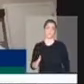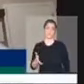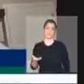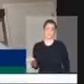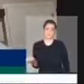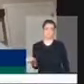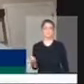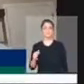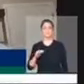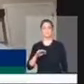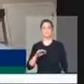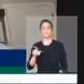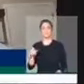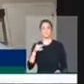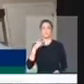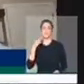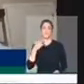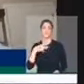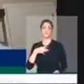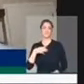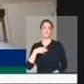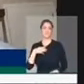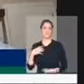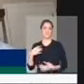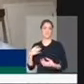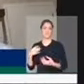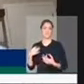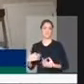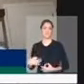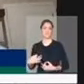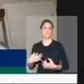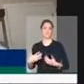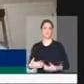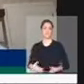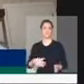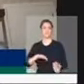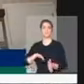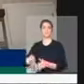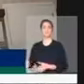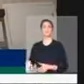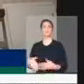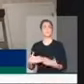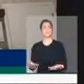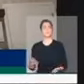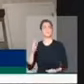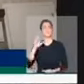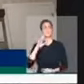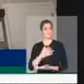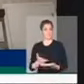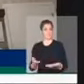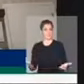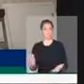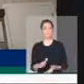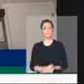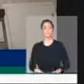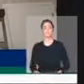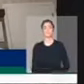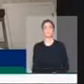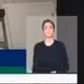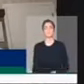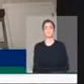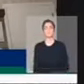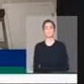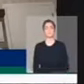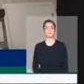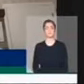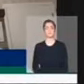olá senhoras e senhores parlamentares surge o debate muito importante agora